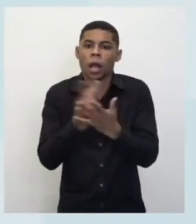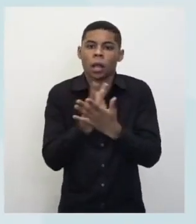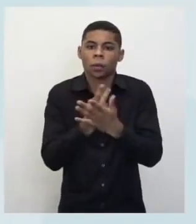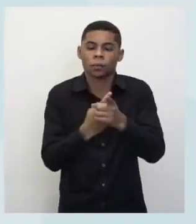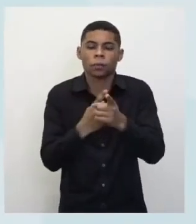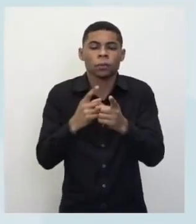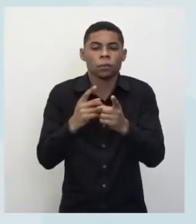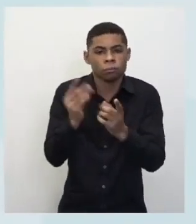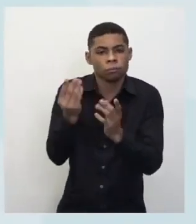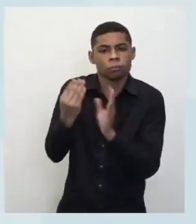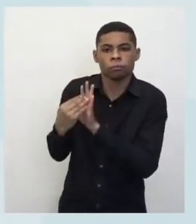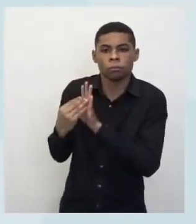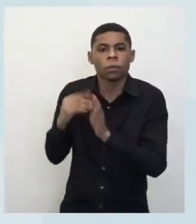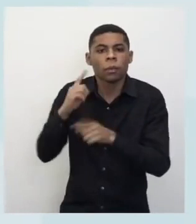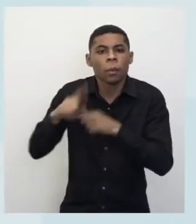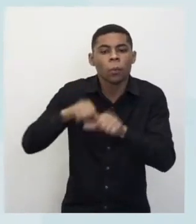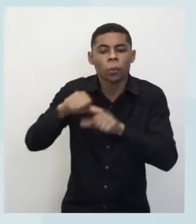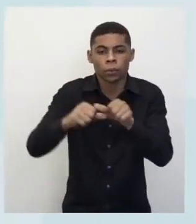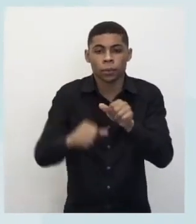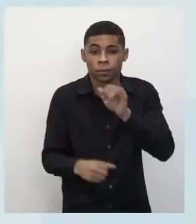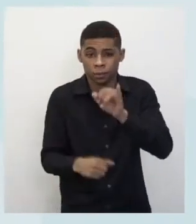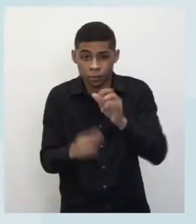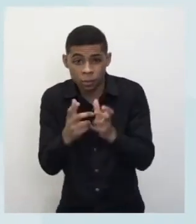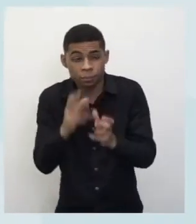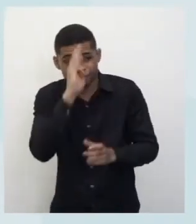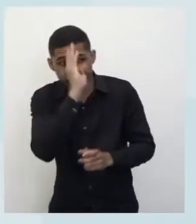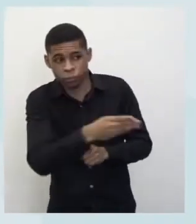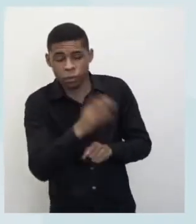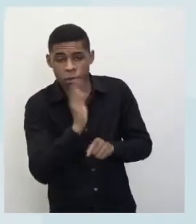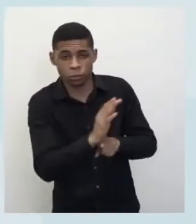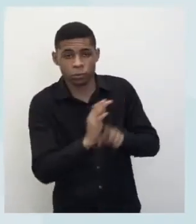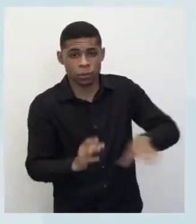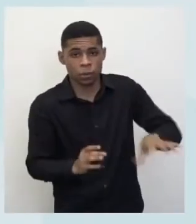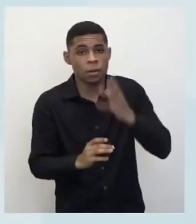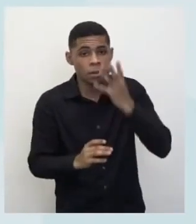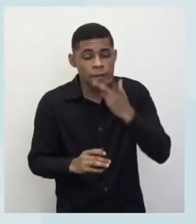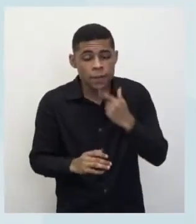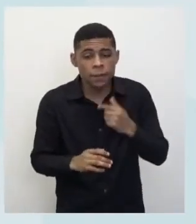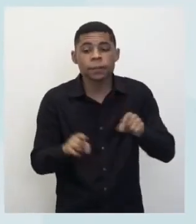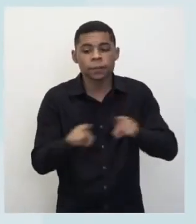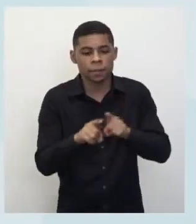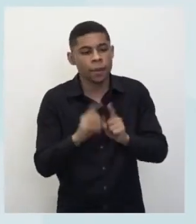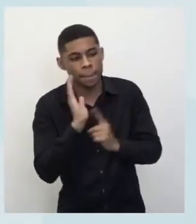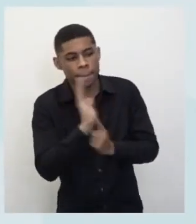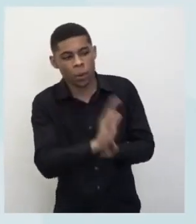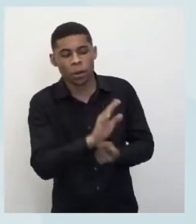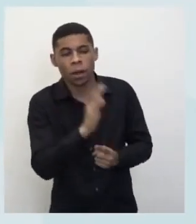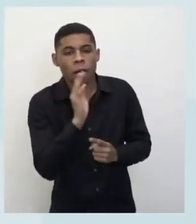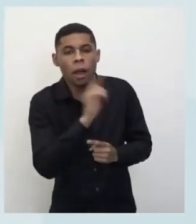desenvolvimento. E se o game for direcionado a crianças, também mostramos a elas.